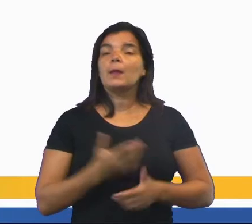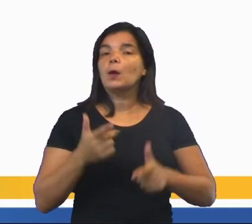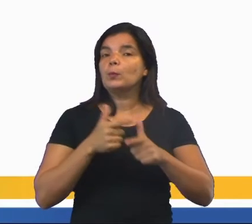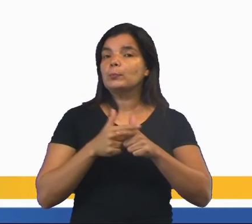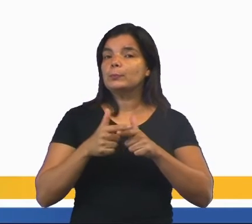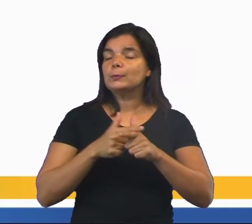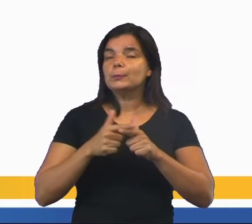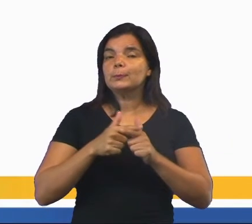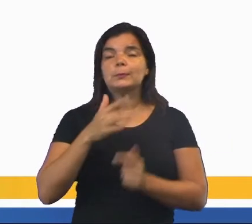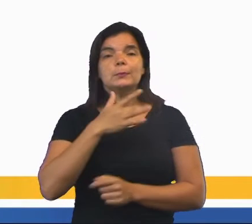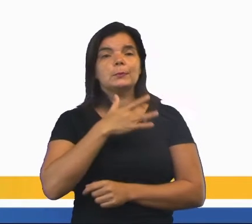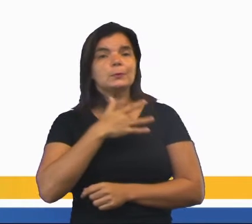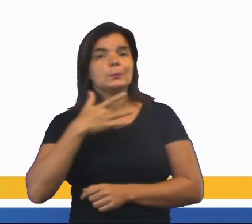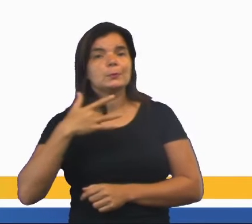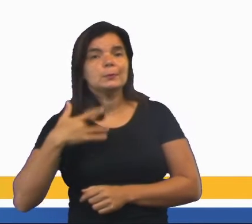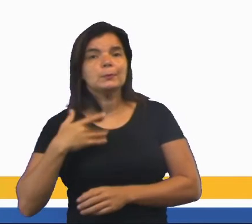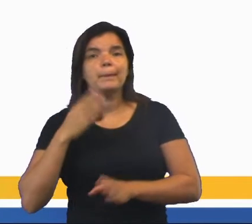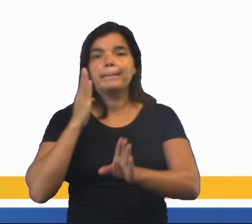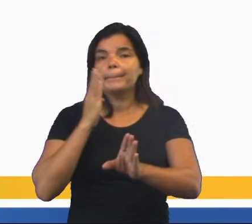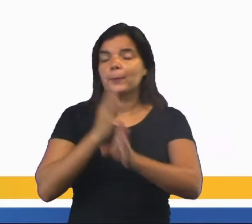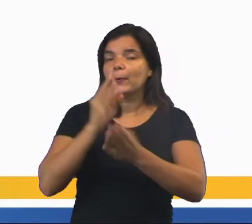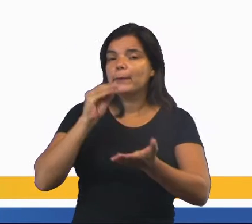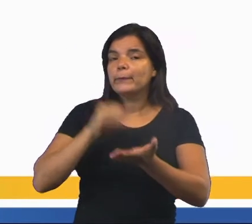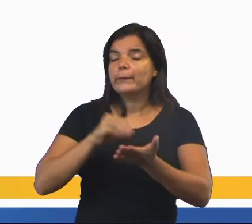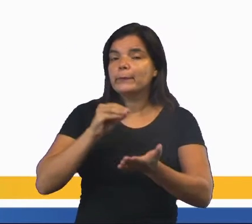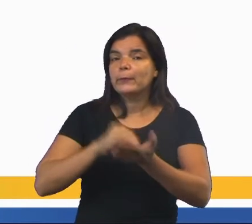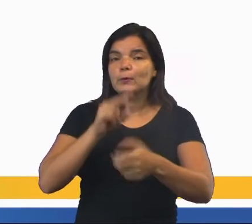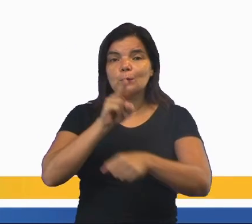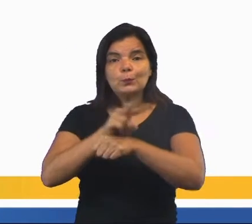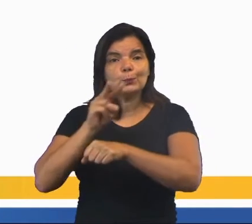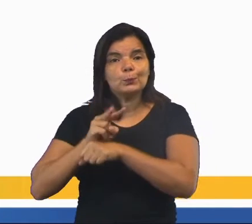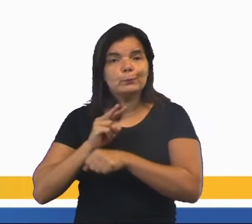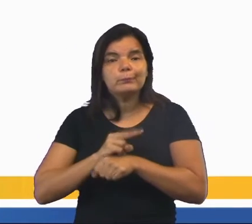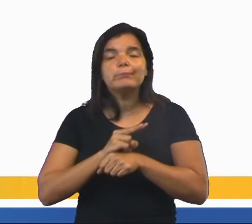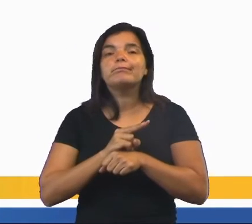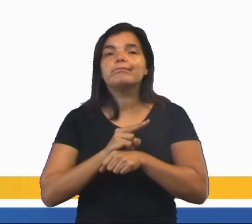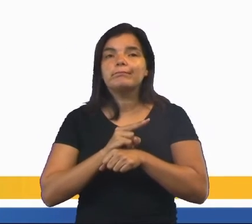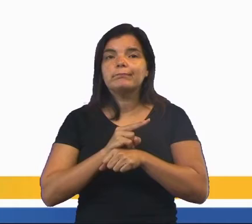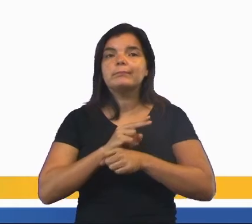Problemas de saúde decorrentes da falta de saneamento.